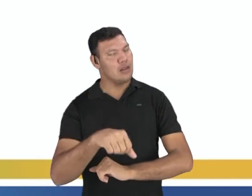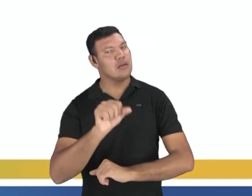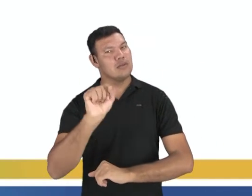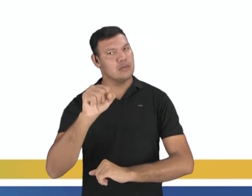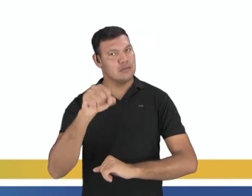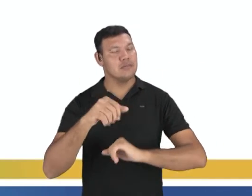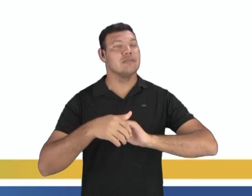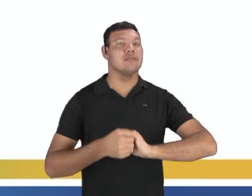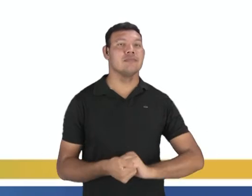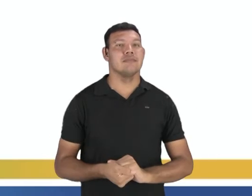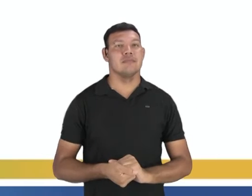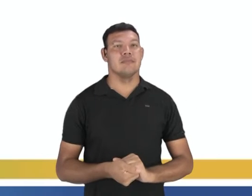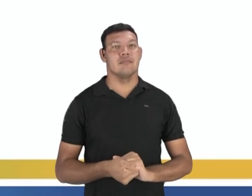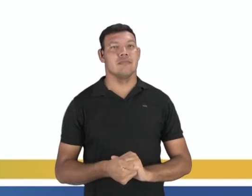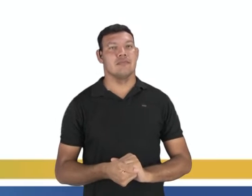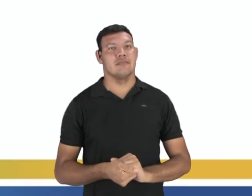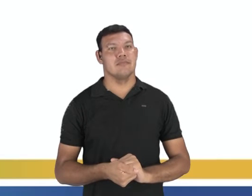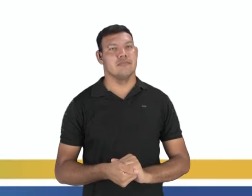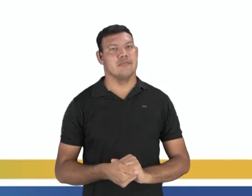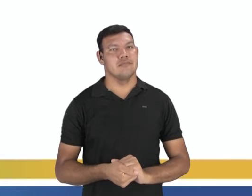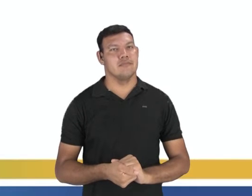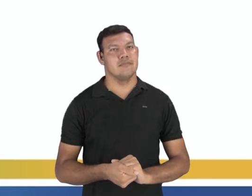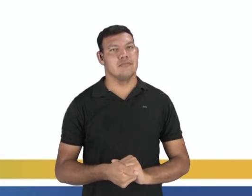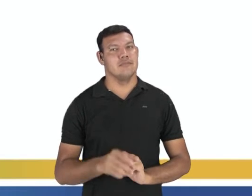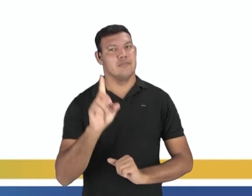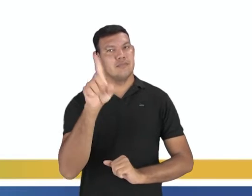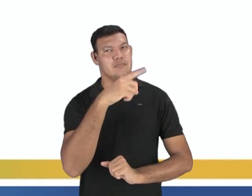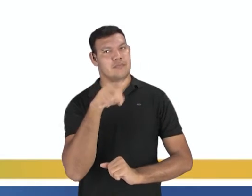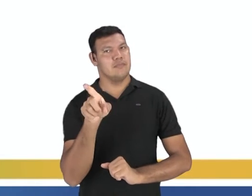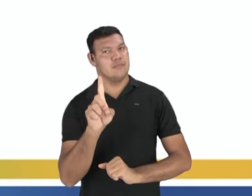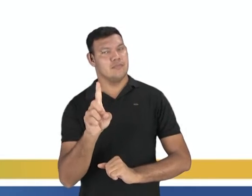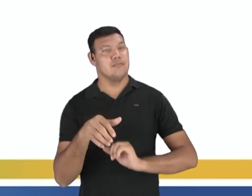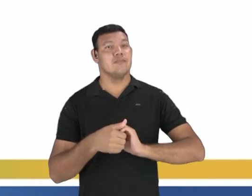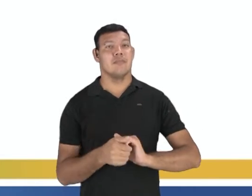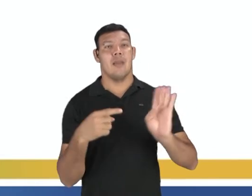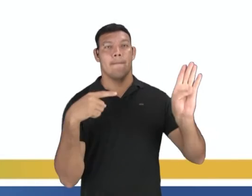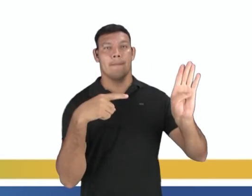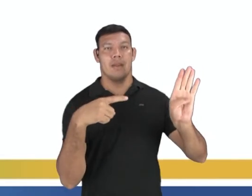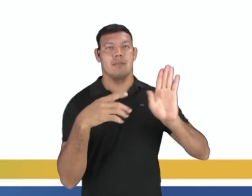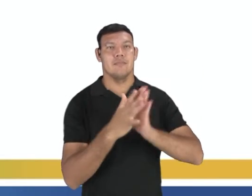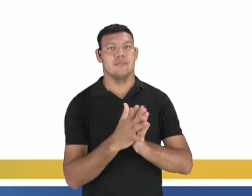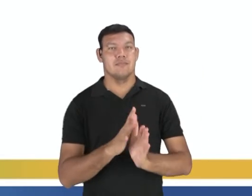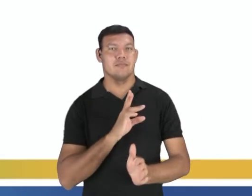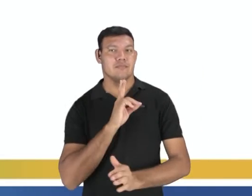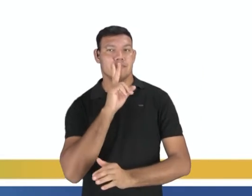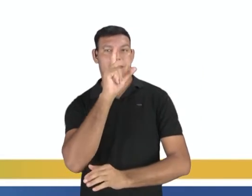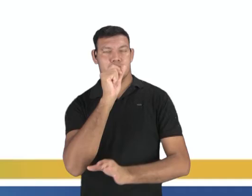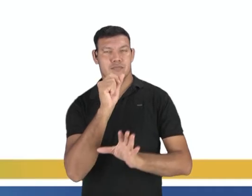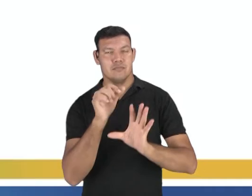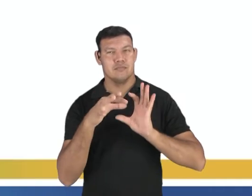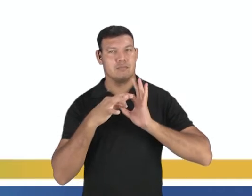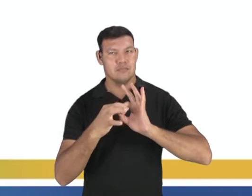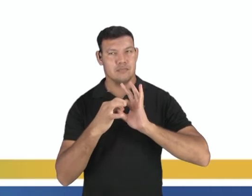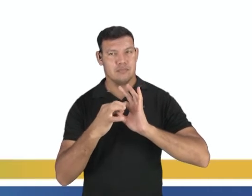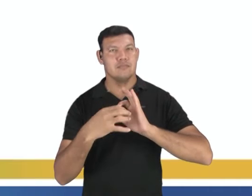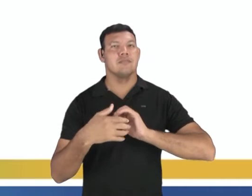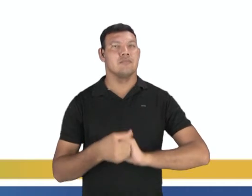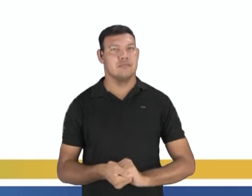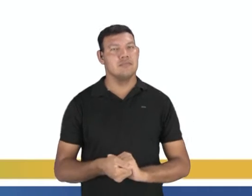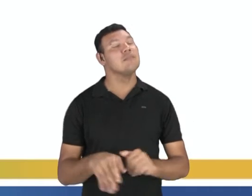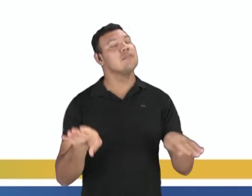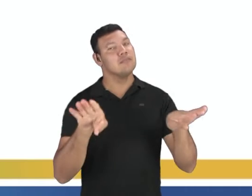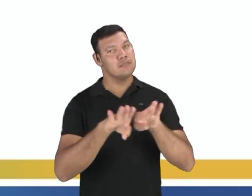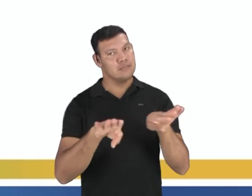jogo cooperativo, tá? Então não vamos marcar essa alternativa. Letra B, fortalecimento de laços.